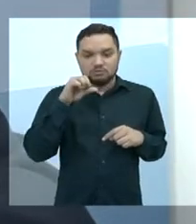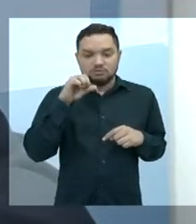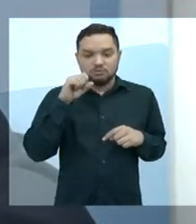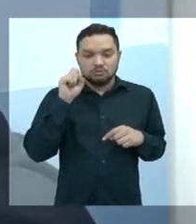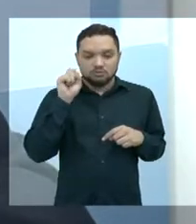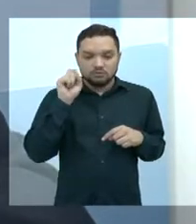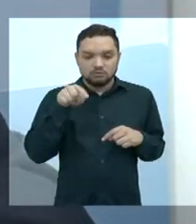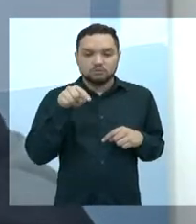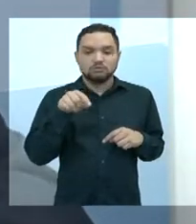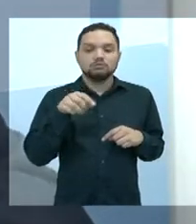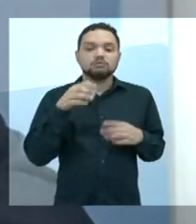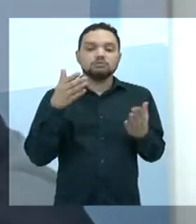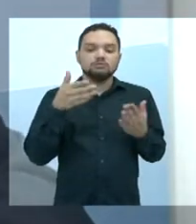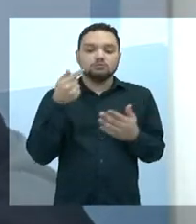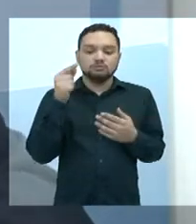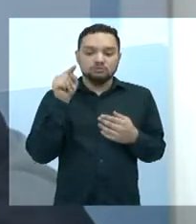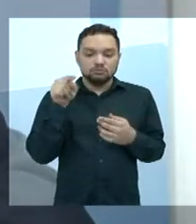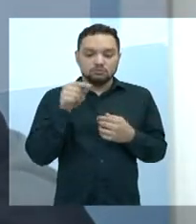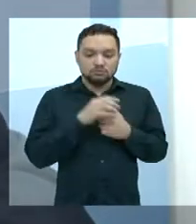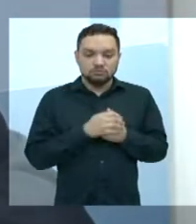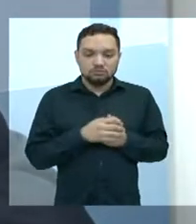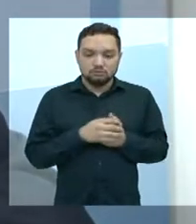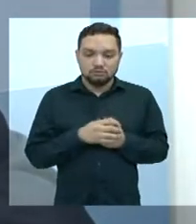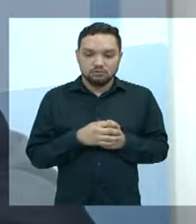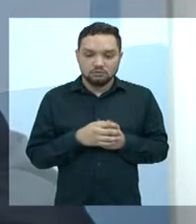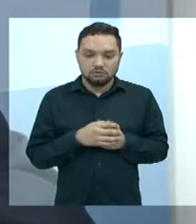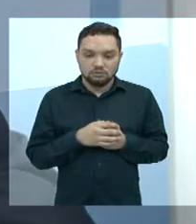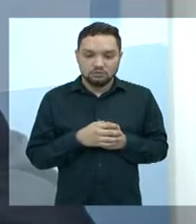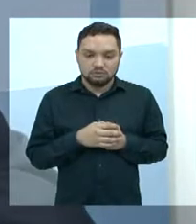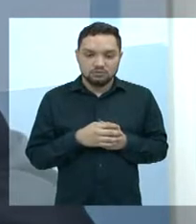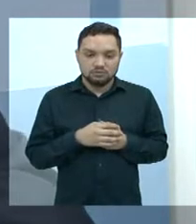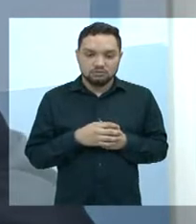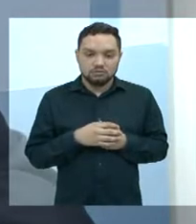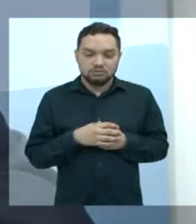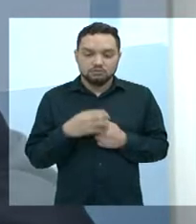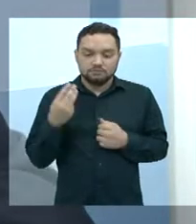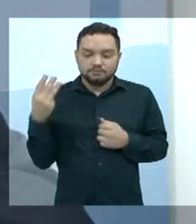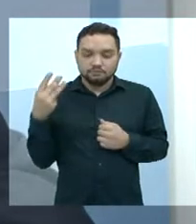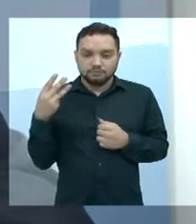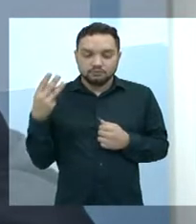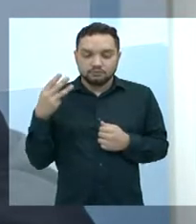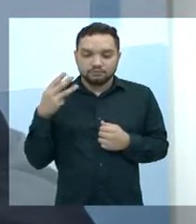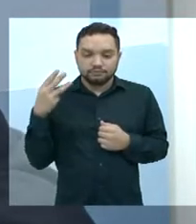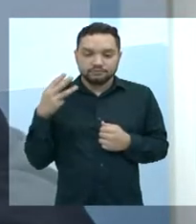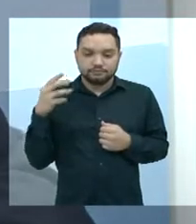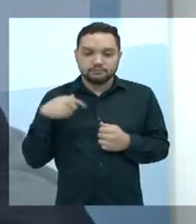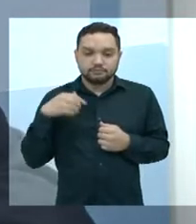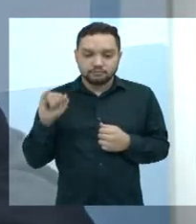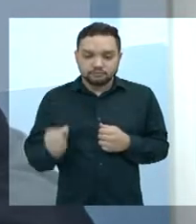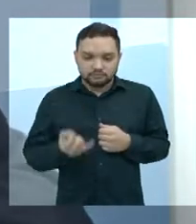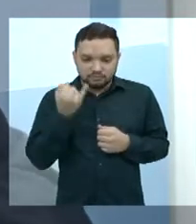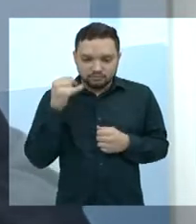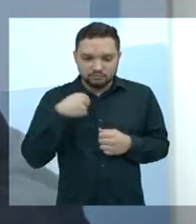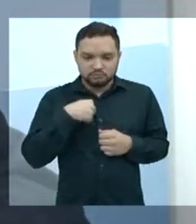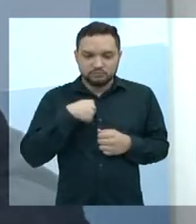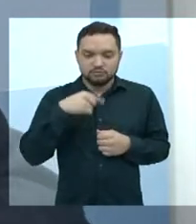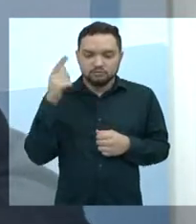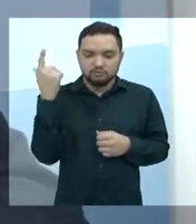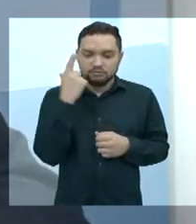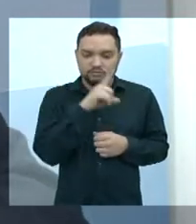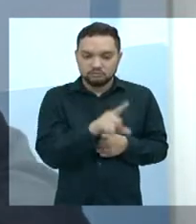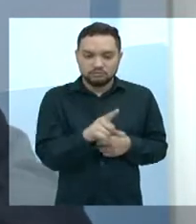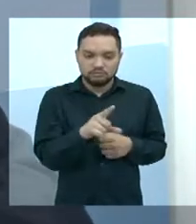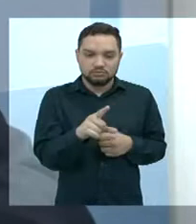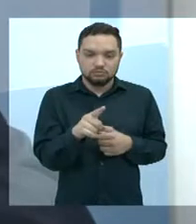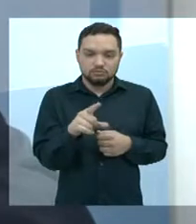esse quebrado e 7 e tanto. Então, na terceira oportunidade, foi na quarta, foi que eu consegui a minha